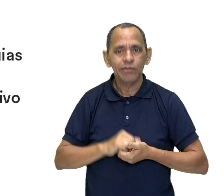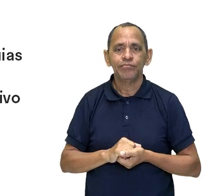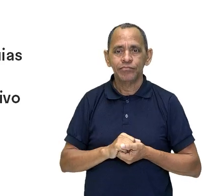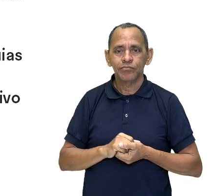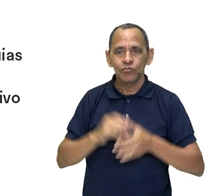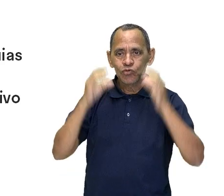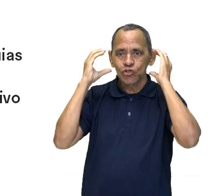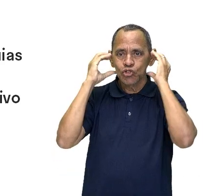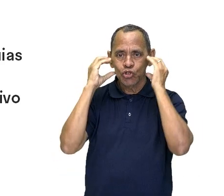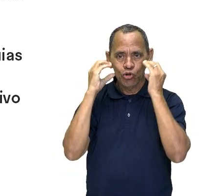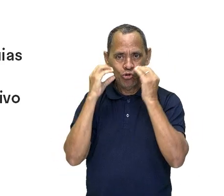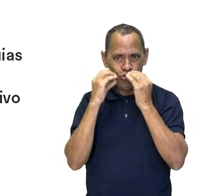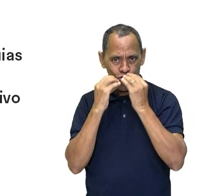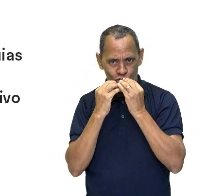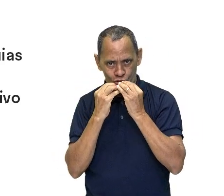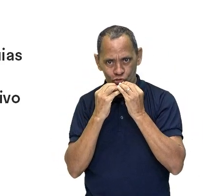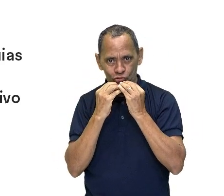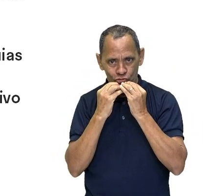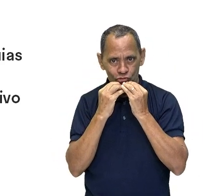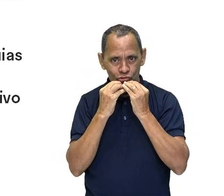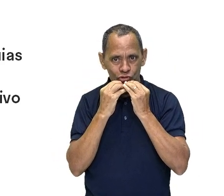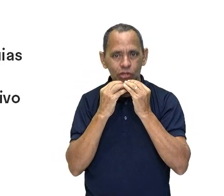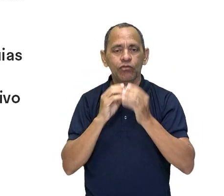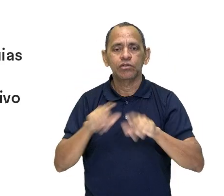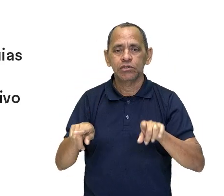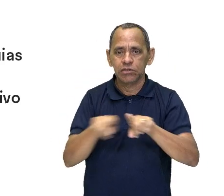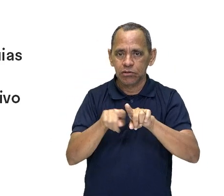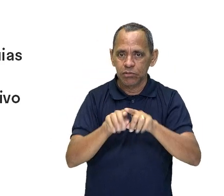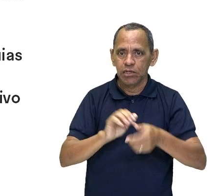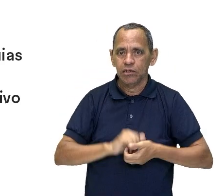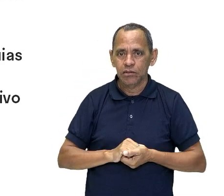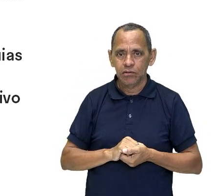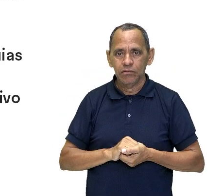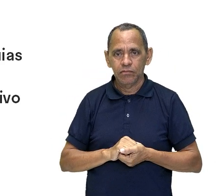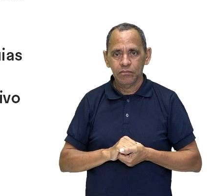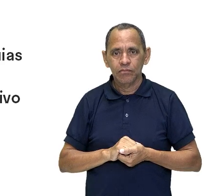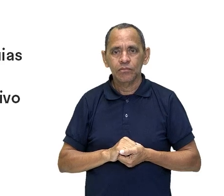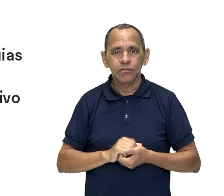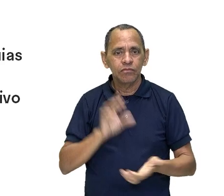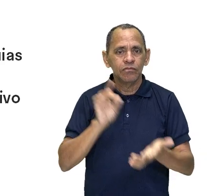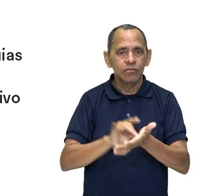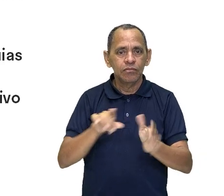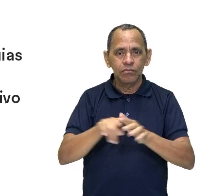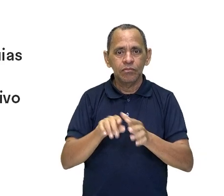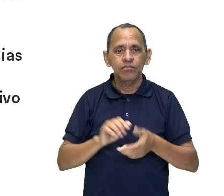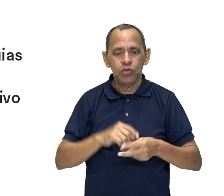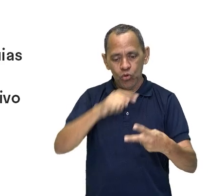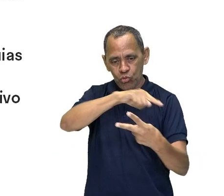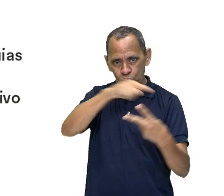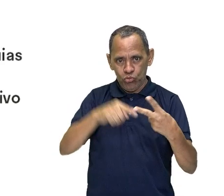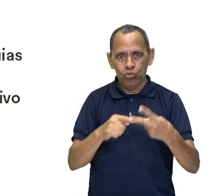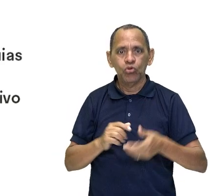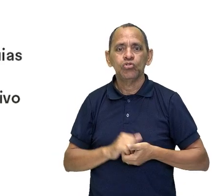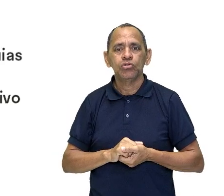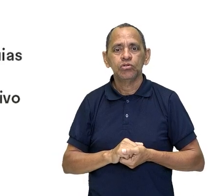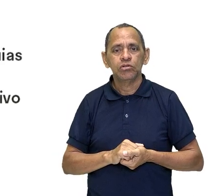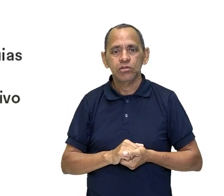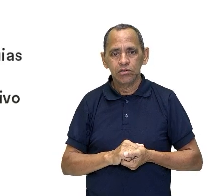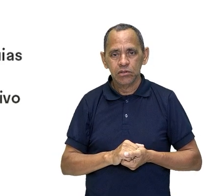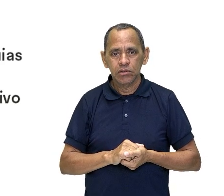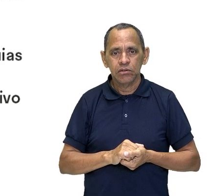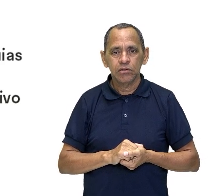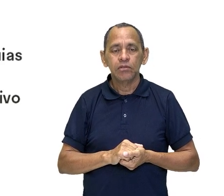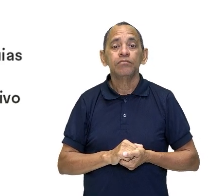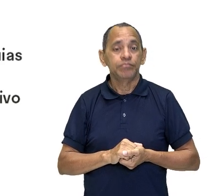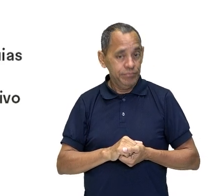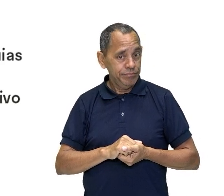Peixoto, a primeira fase da República, a República das Oligarquias, que é de fato o que a gente está estudando, caracterizada pela política do café com leite,